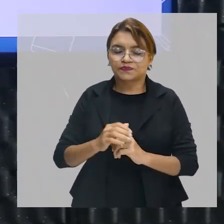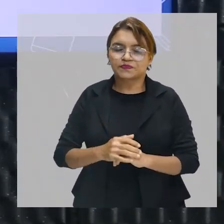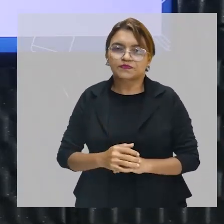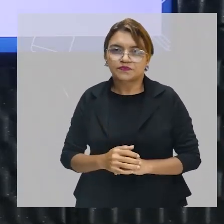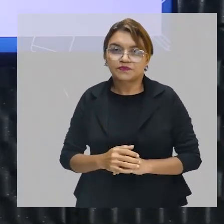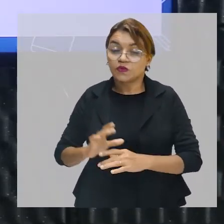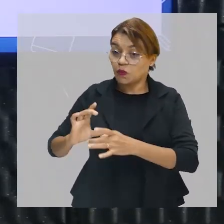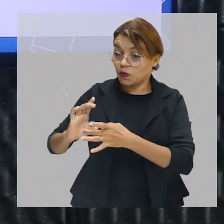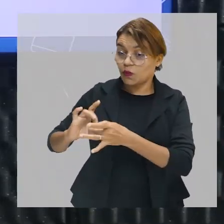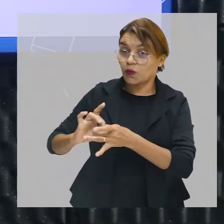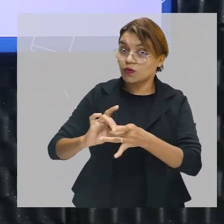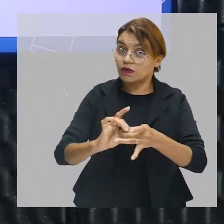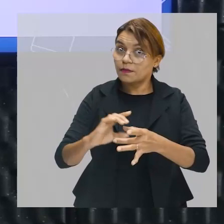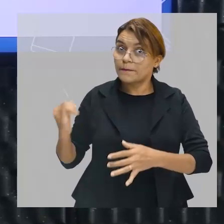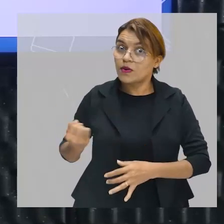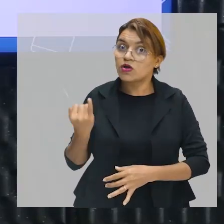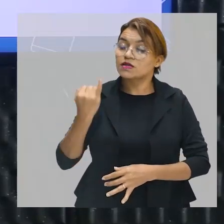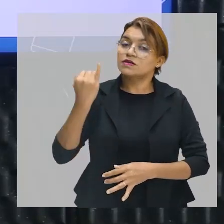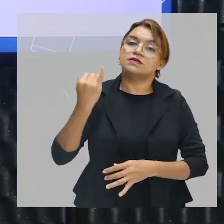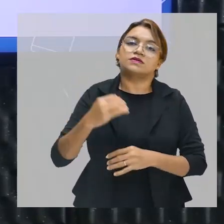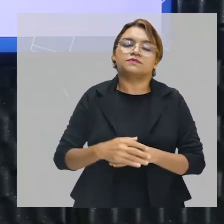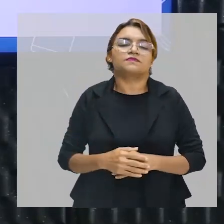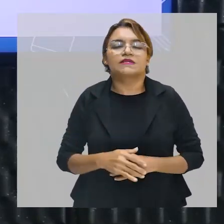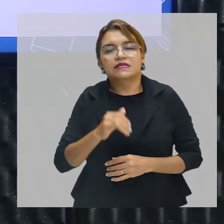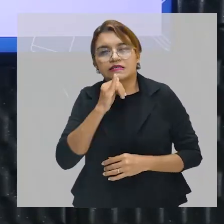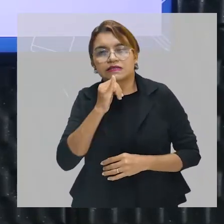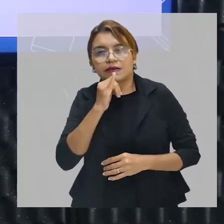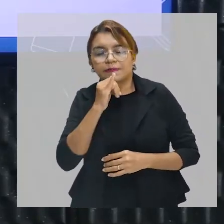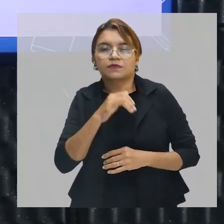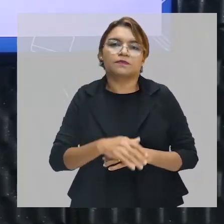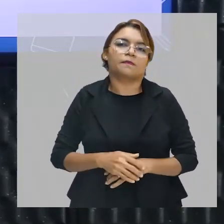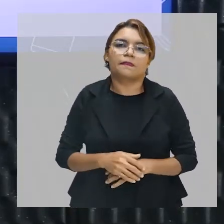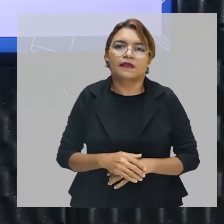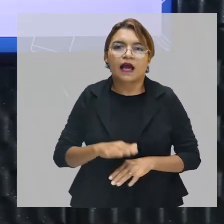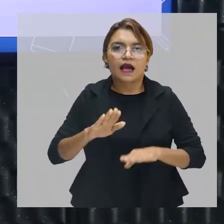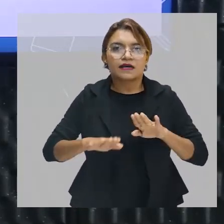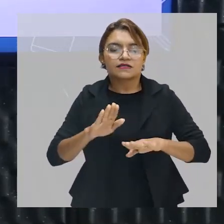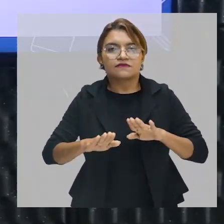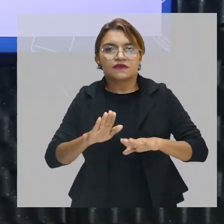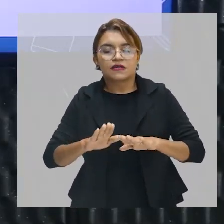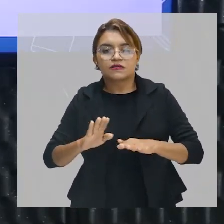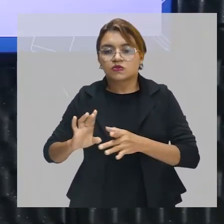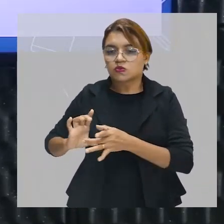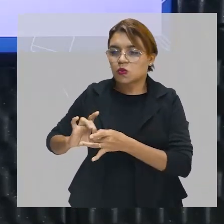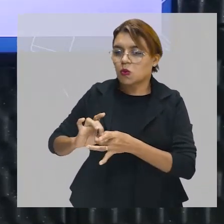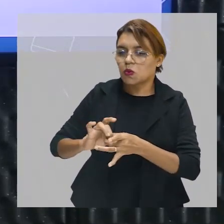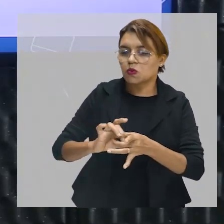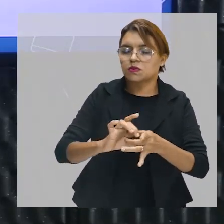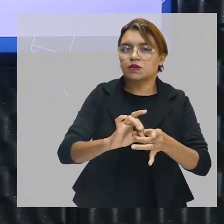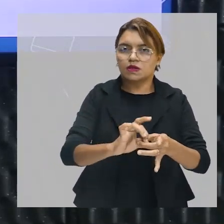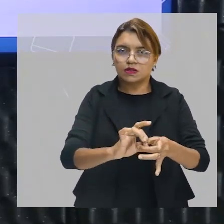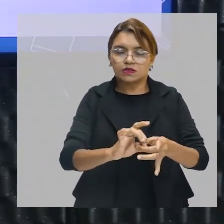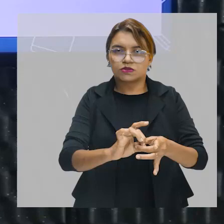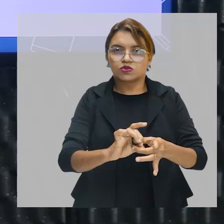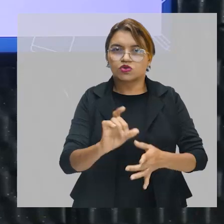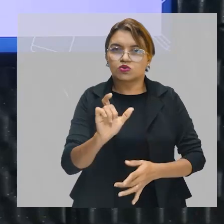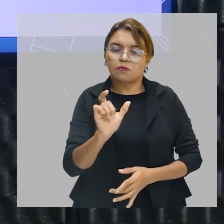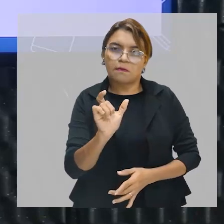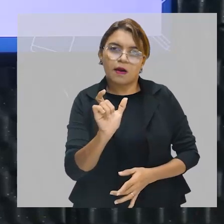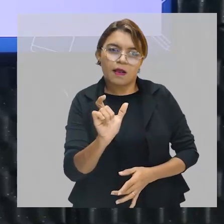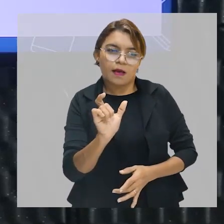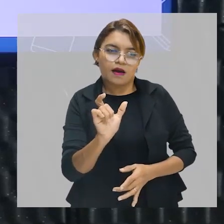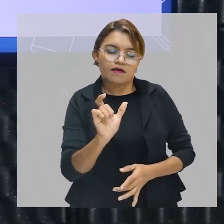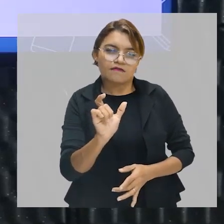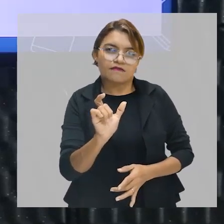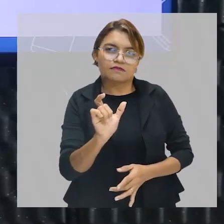o contexto. Por isso, muitas vezes acontece aí das pessoas tirarem as palavras do contexto, pegarem apenas um pedacinho da frase